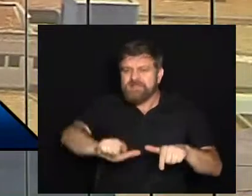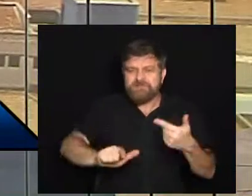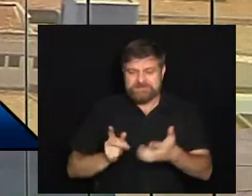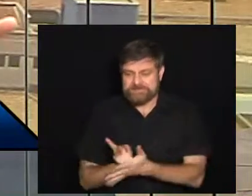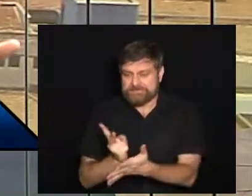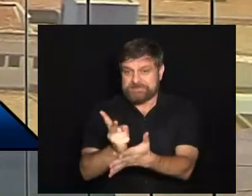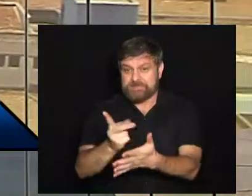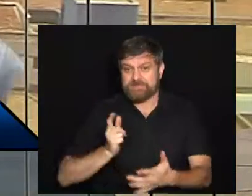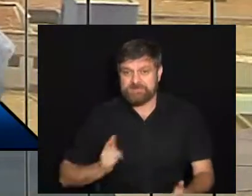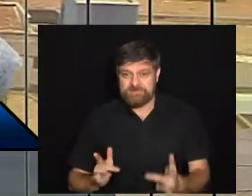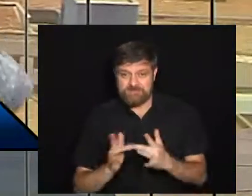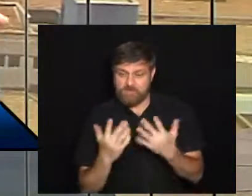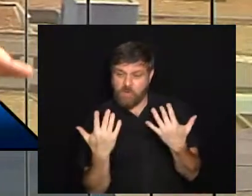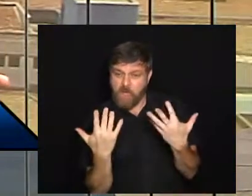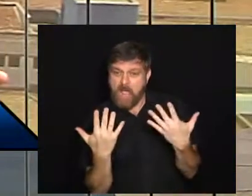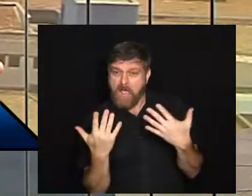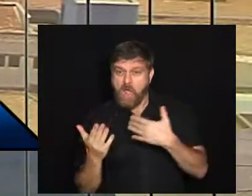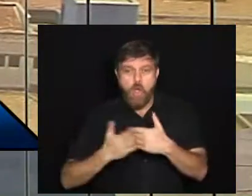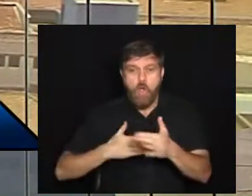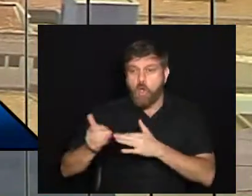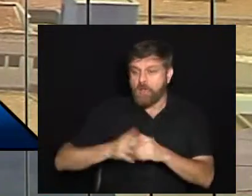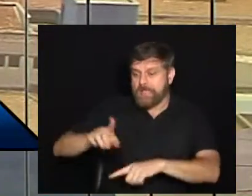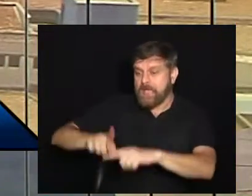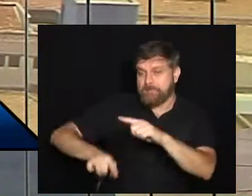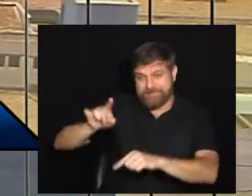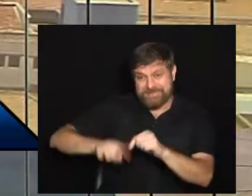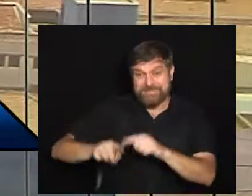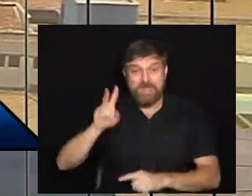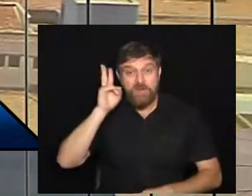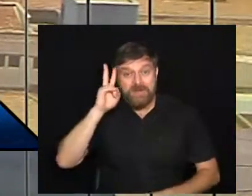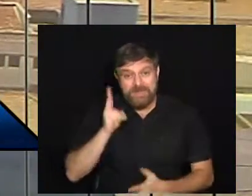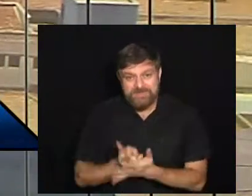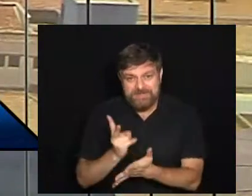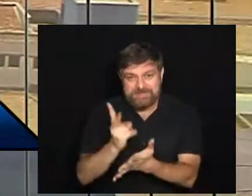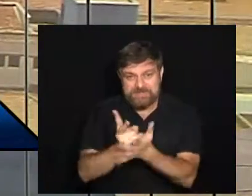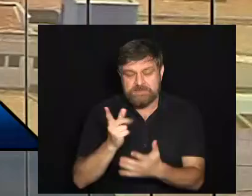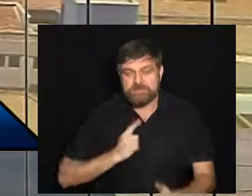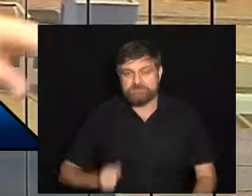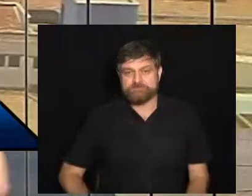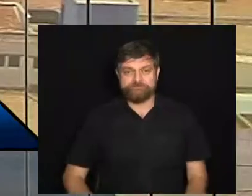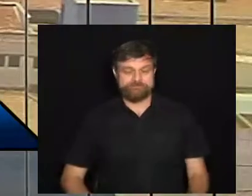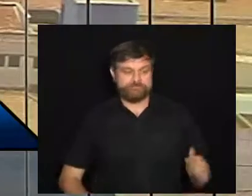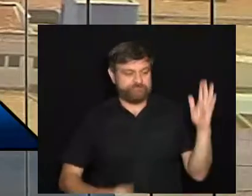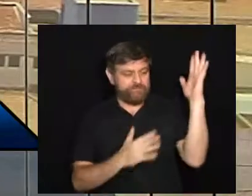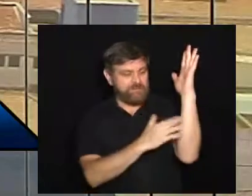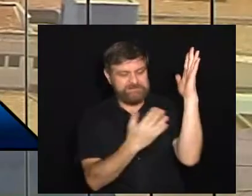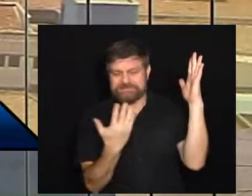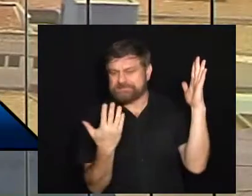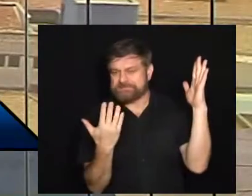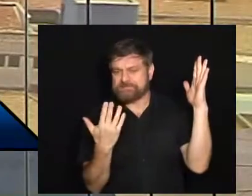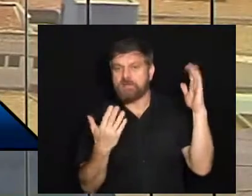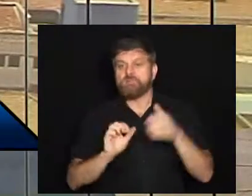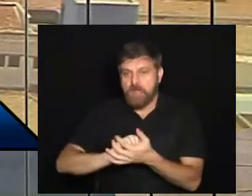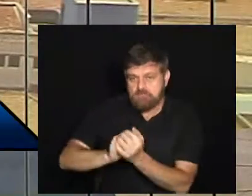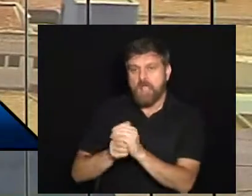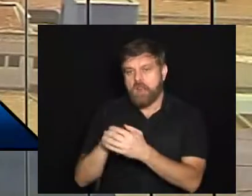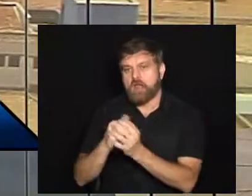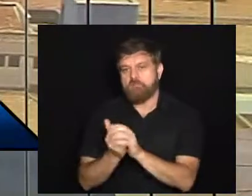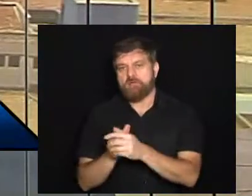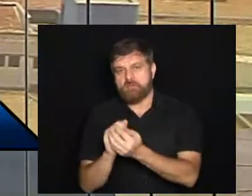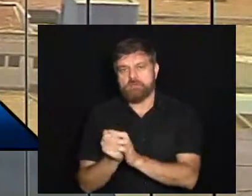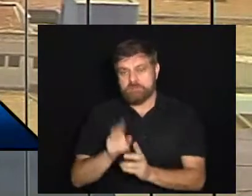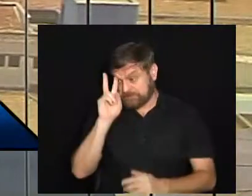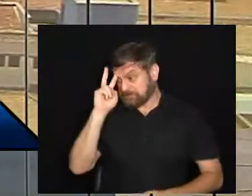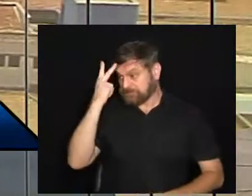as vezes que a gente vê contato com as mãos com qualquer superfície lembrar disso sempre toquei a parede toquei um negócio então assim são